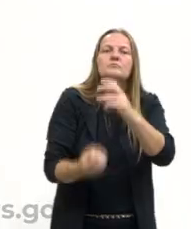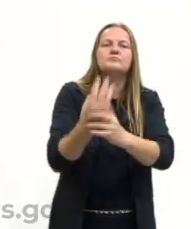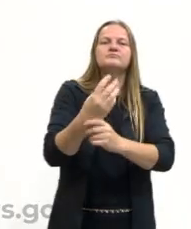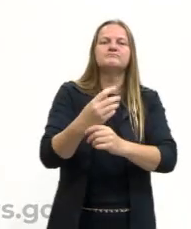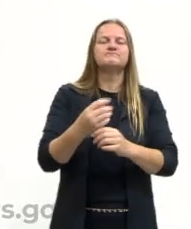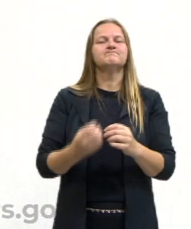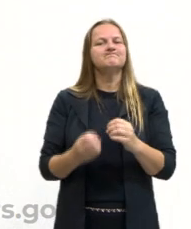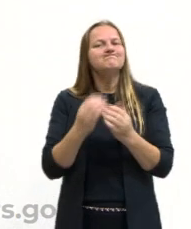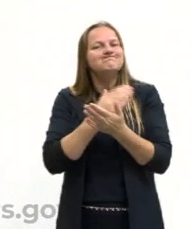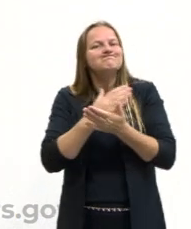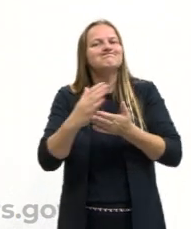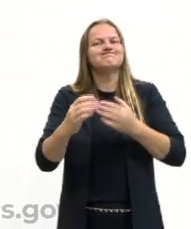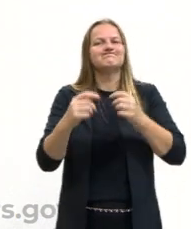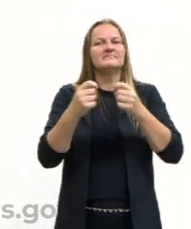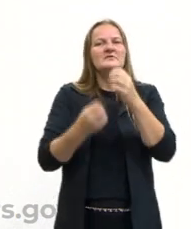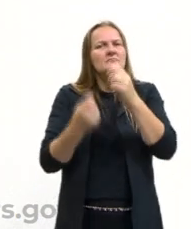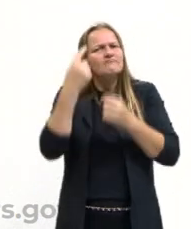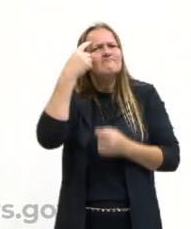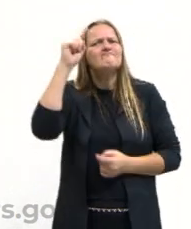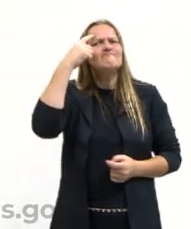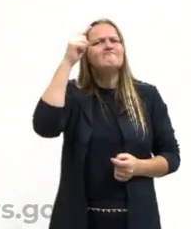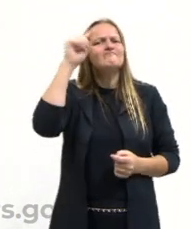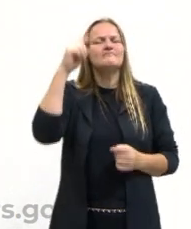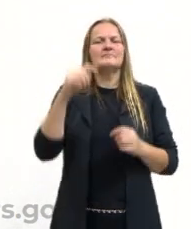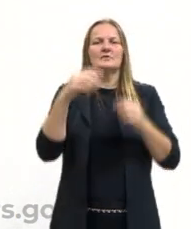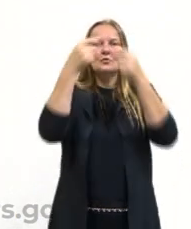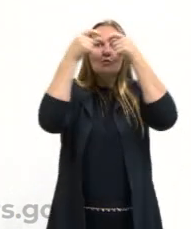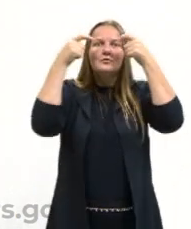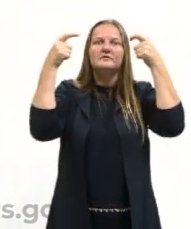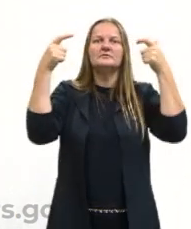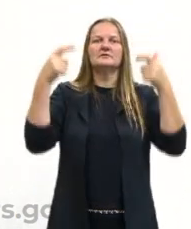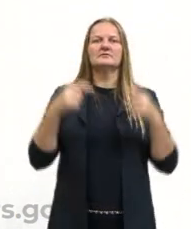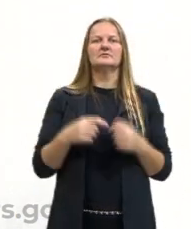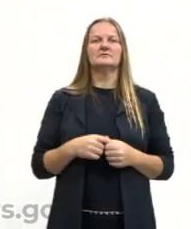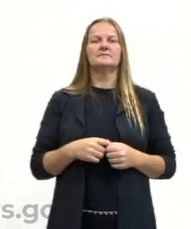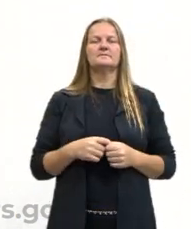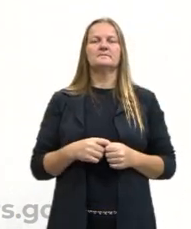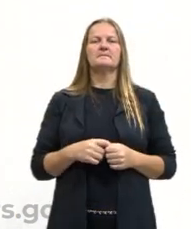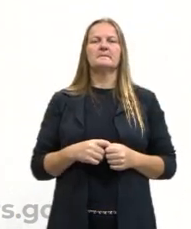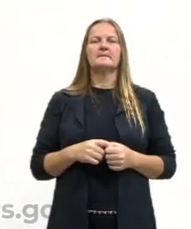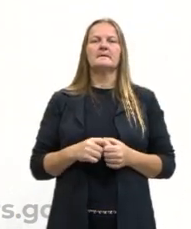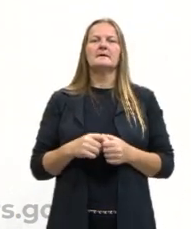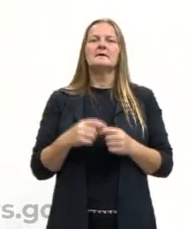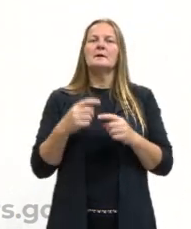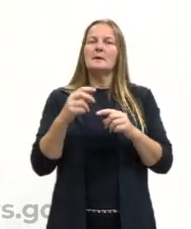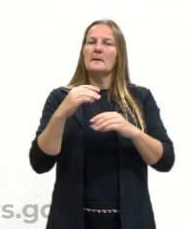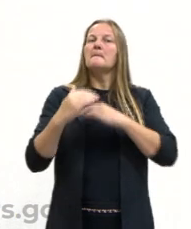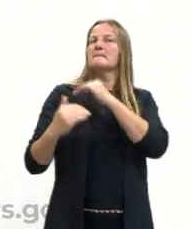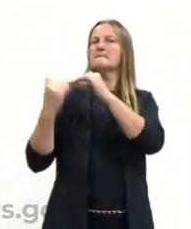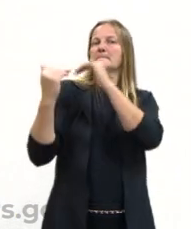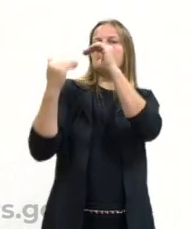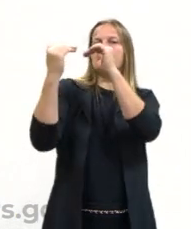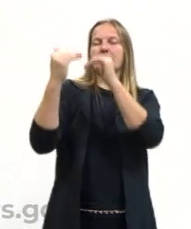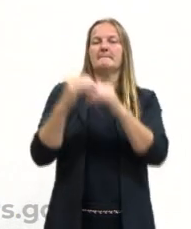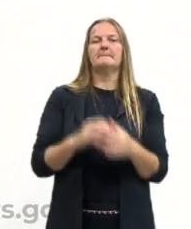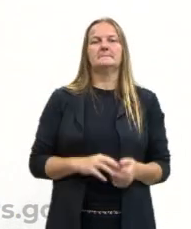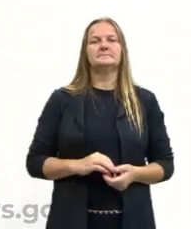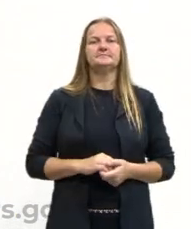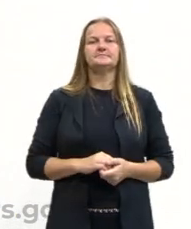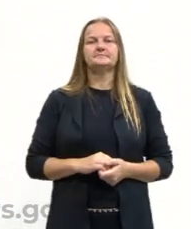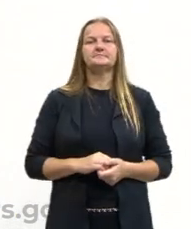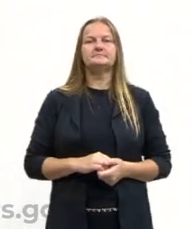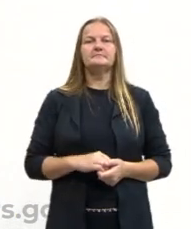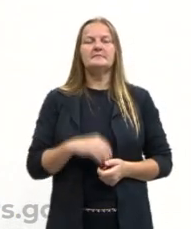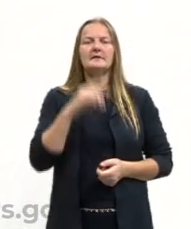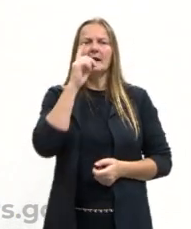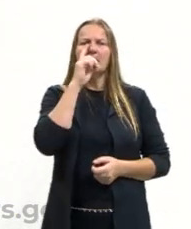próprias pessoas que elas criar seus conhecimentos e a esse é o processo de amanhã eu Dica é a sua mãe era uma Parteira por